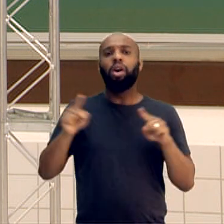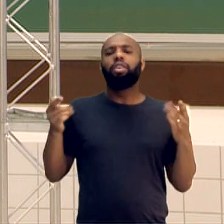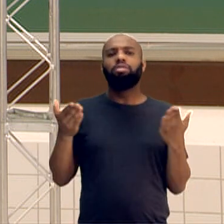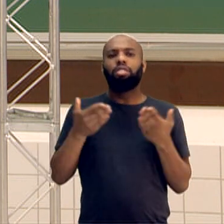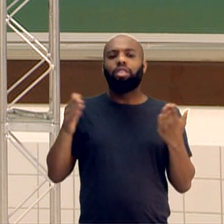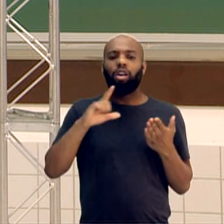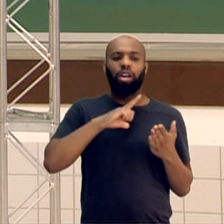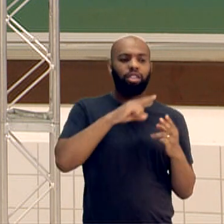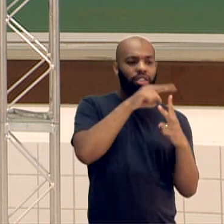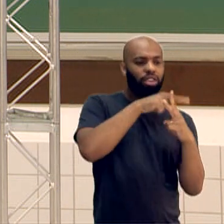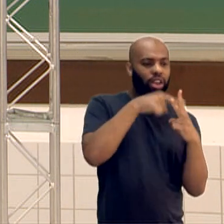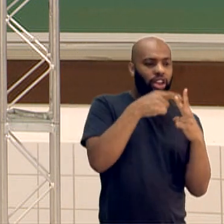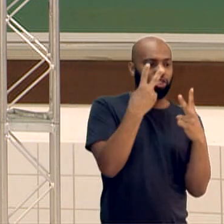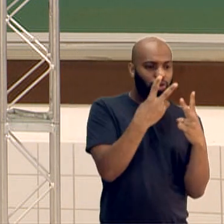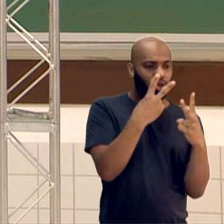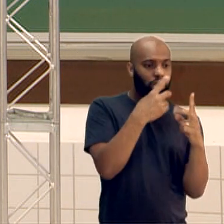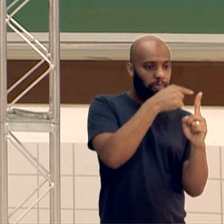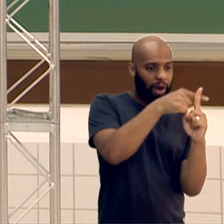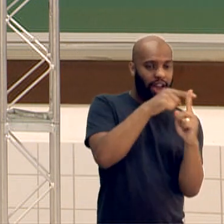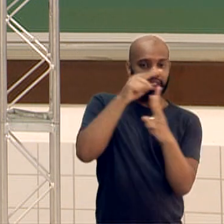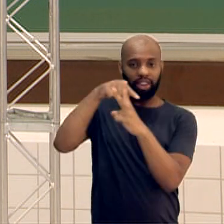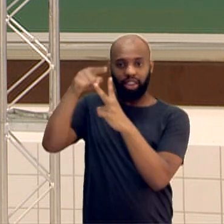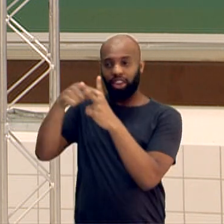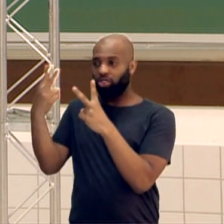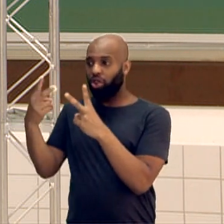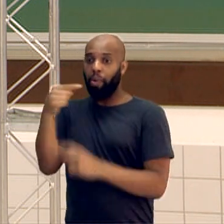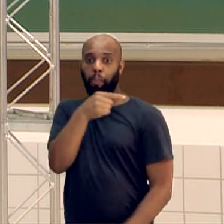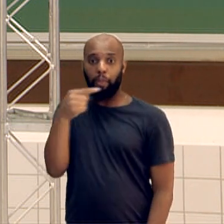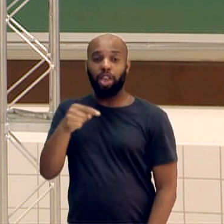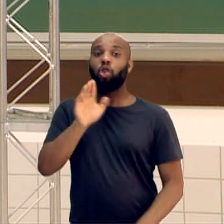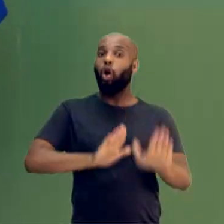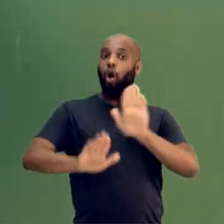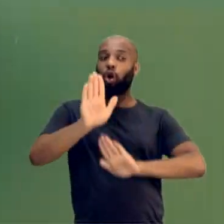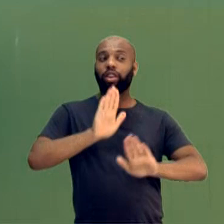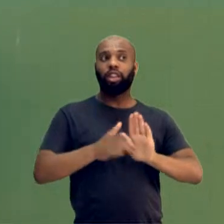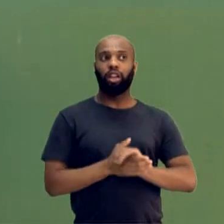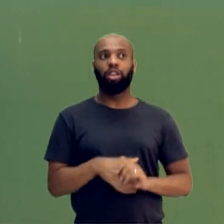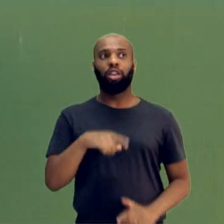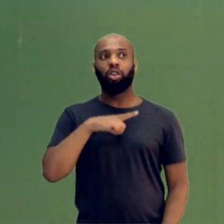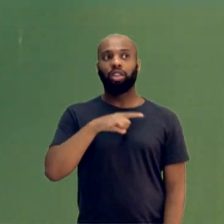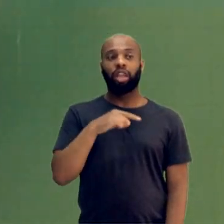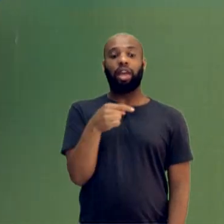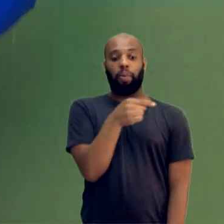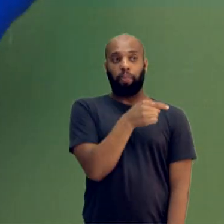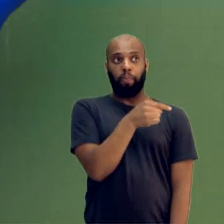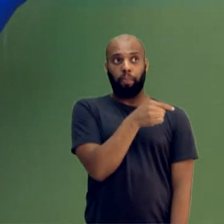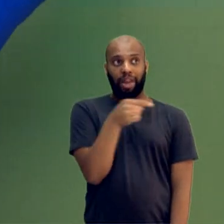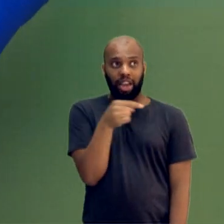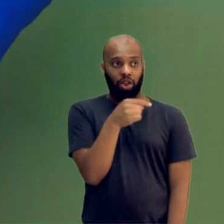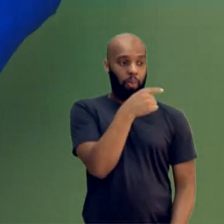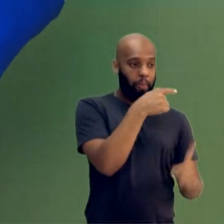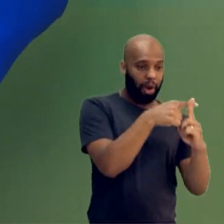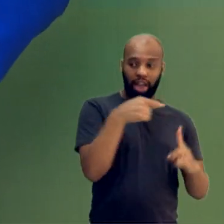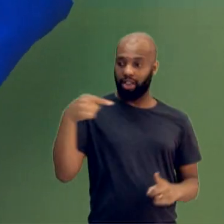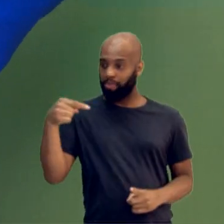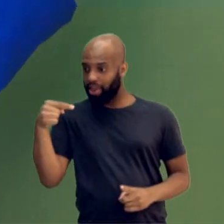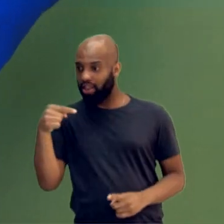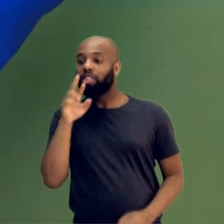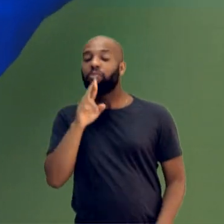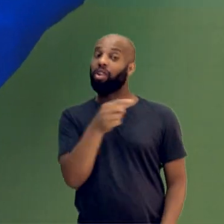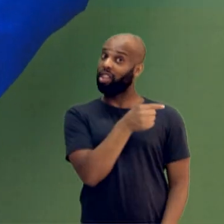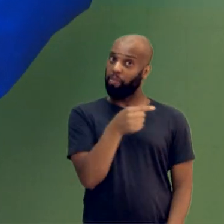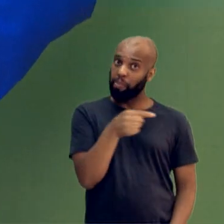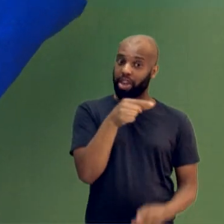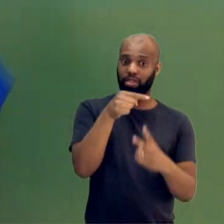um positivo e outro negativo. Olha o sinal, hein? Cuidado. O que eu tenho? Menos raiz de 2